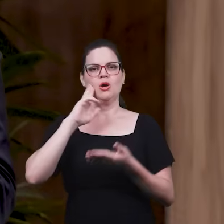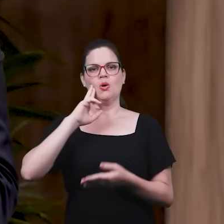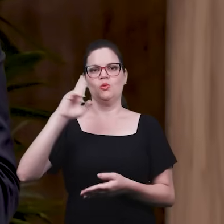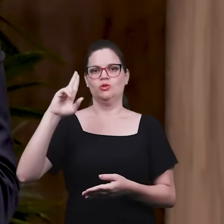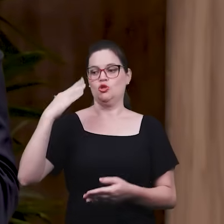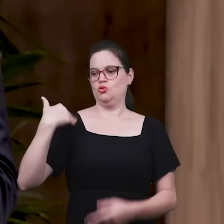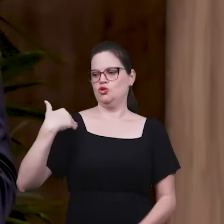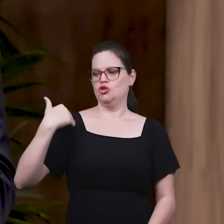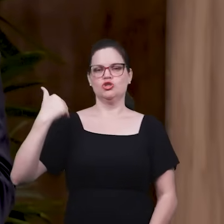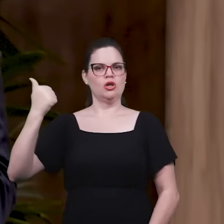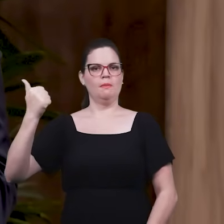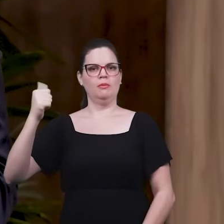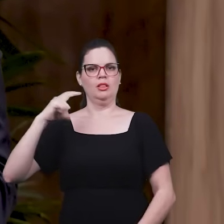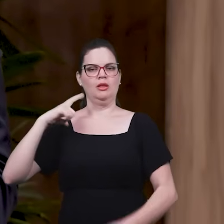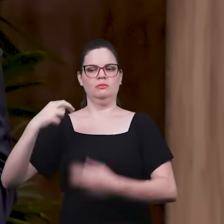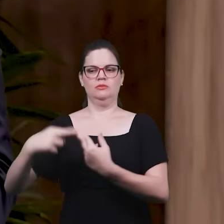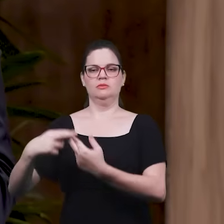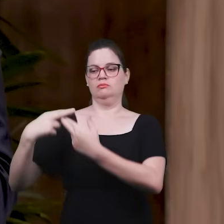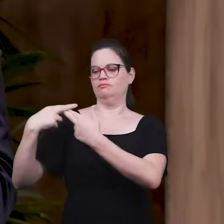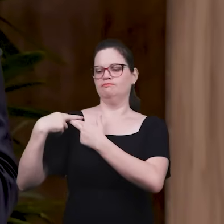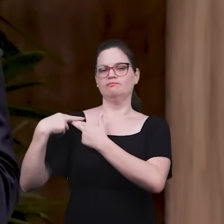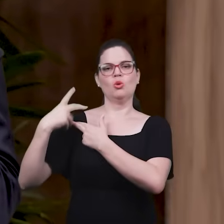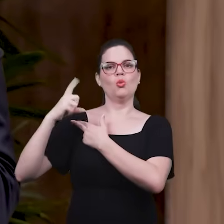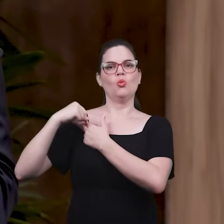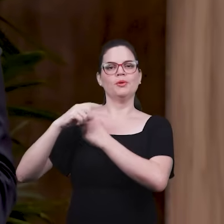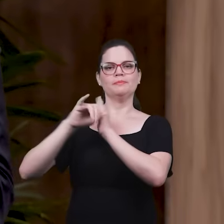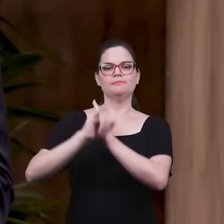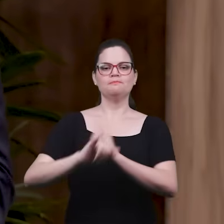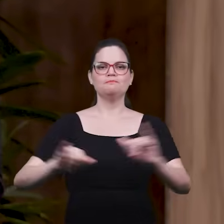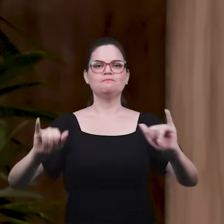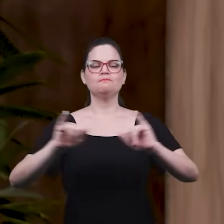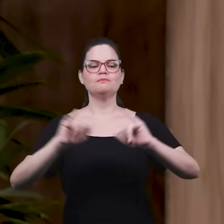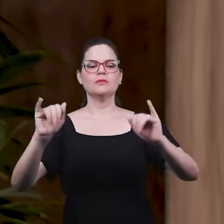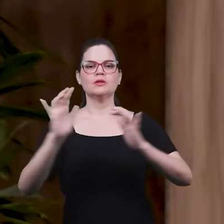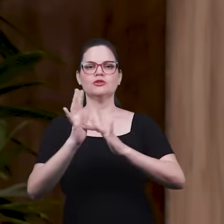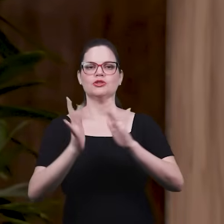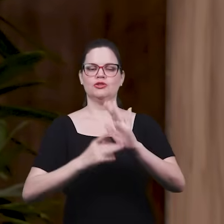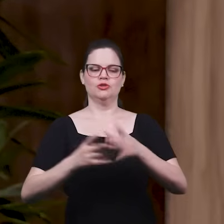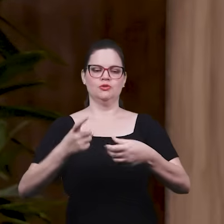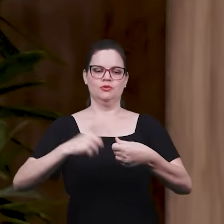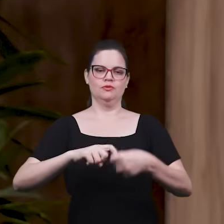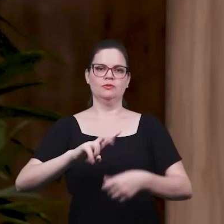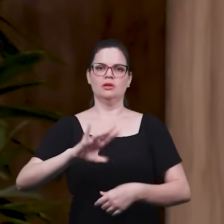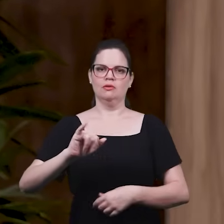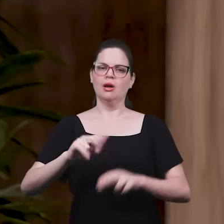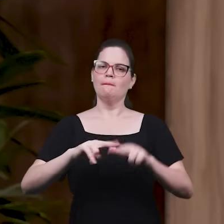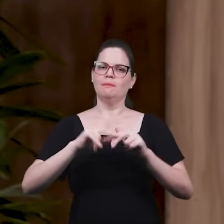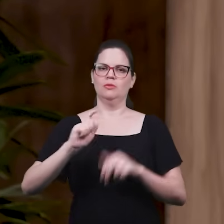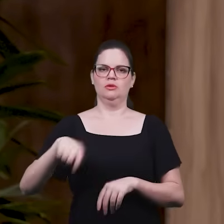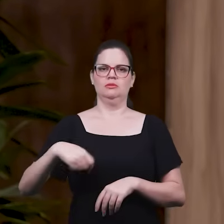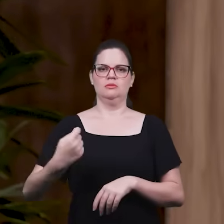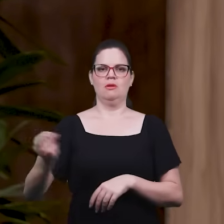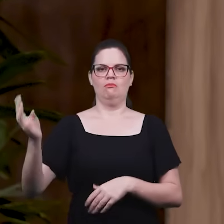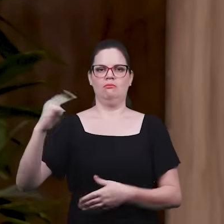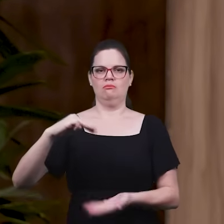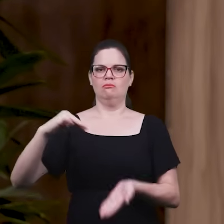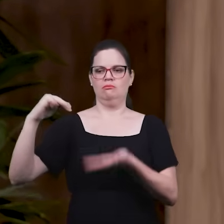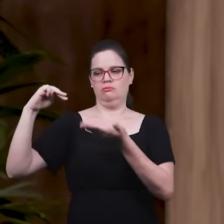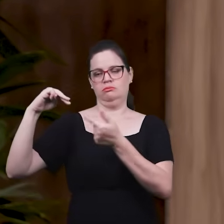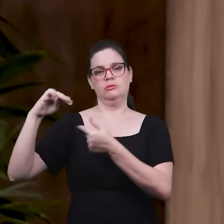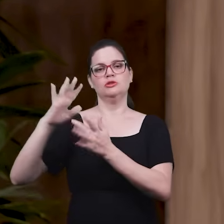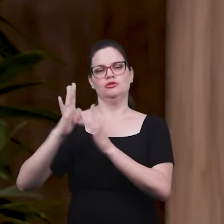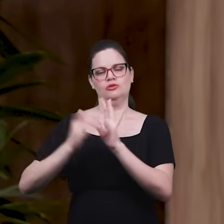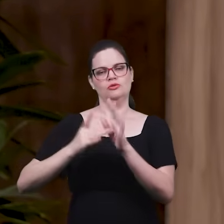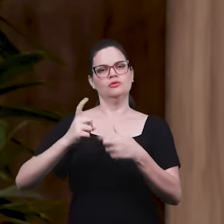chamado, um anúncio, quer dizer, quer proclamar a respeito da volta do Senhor Jesus. Então, quando